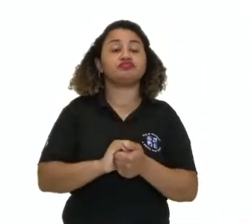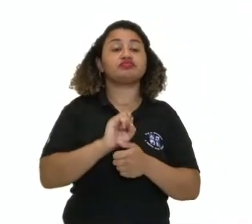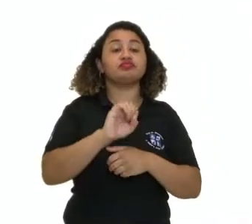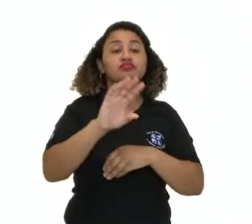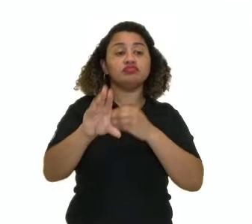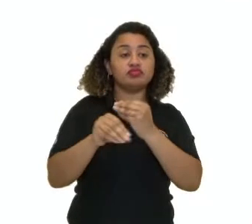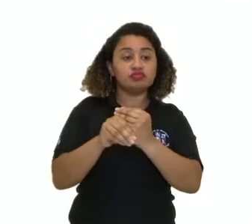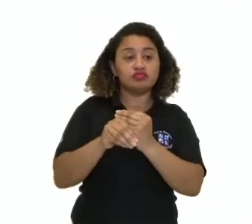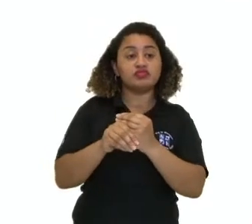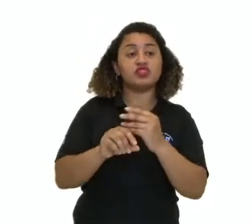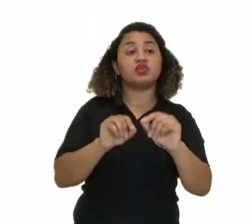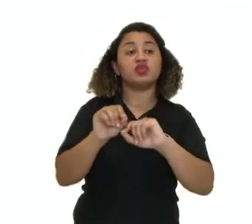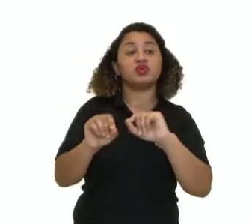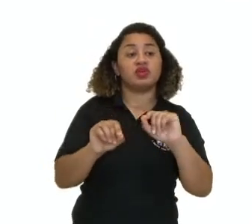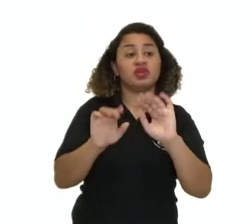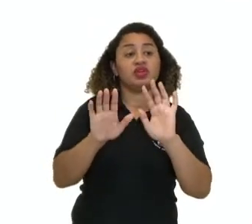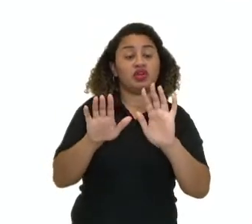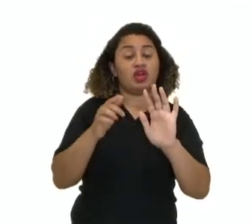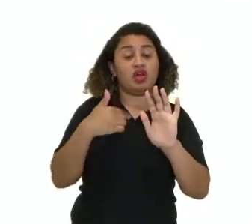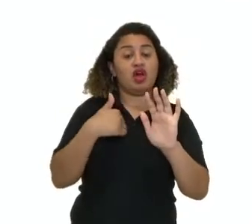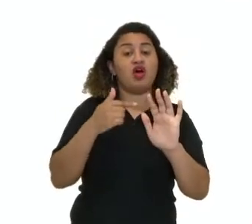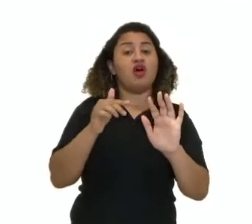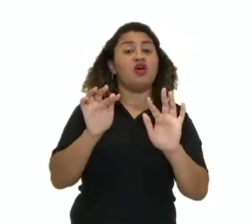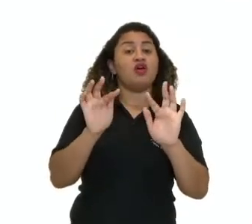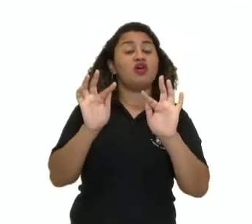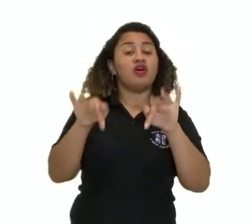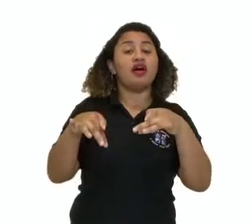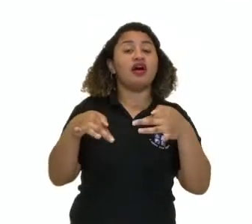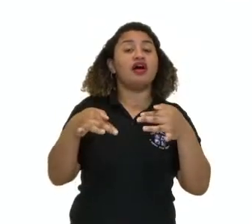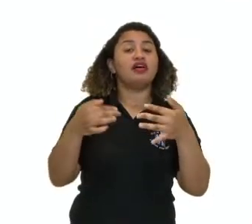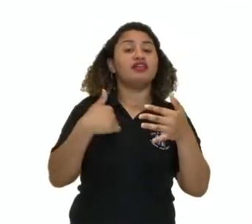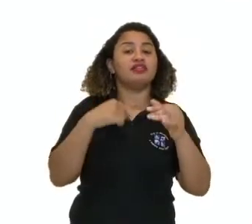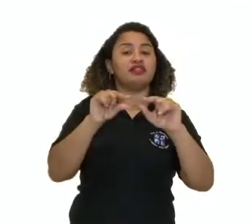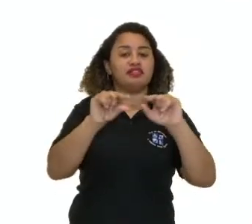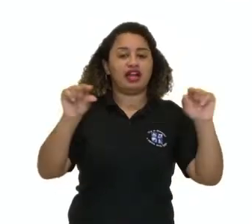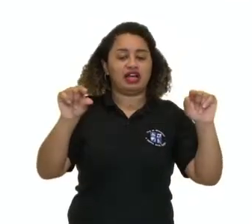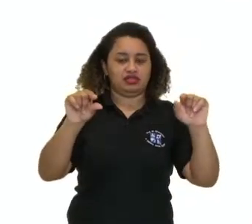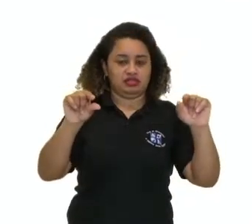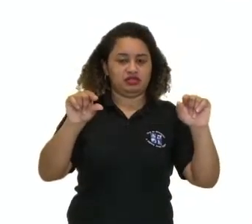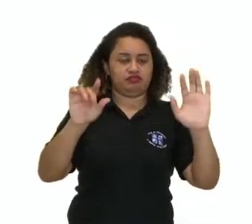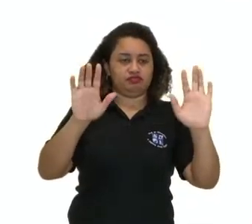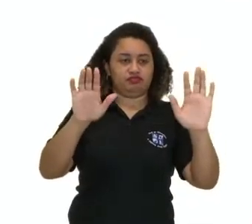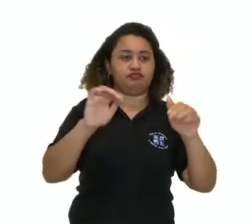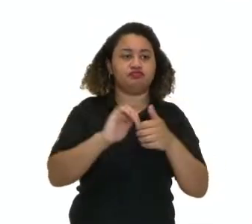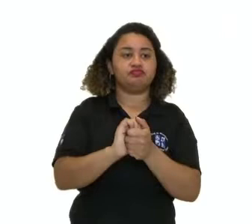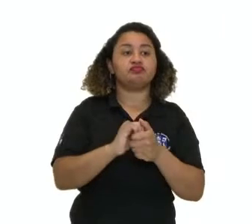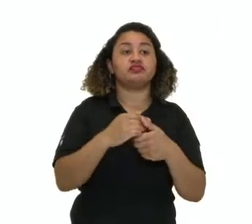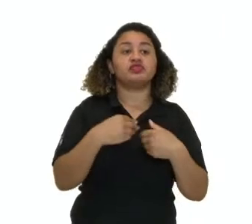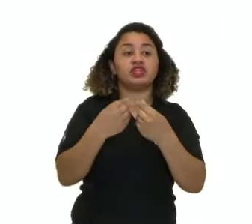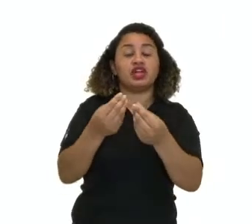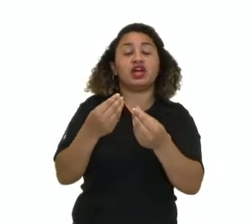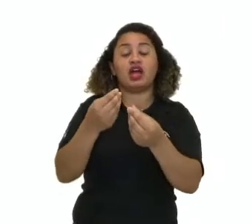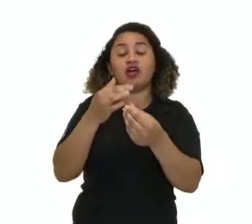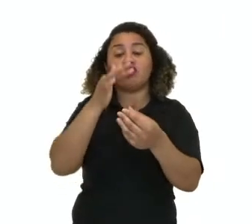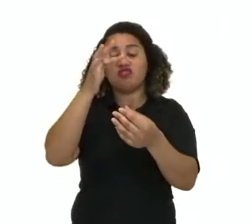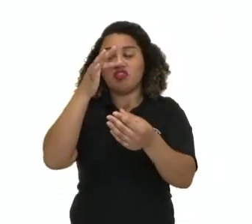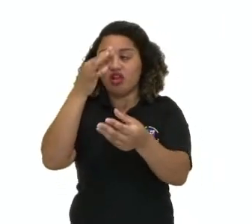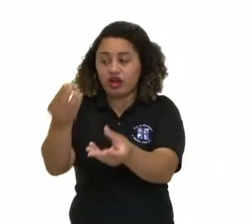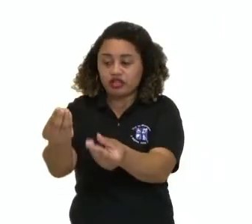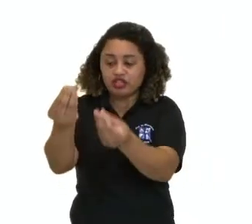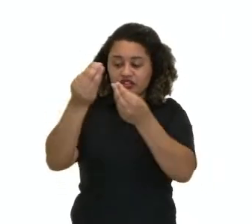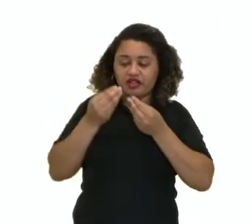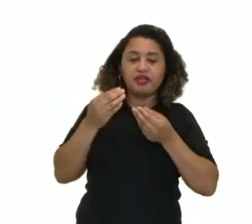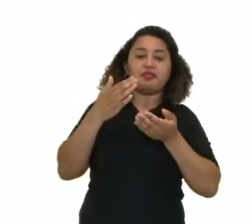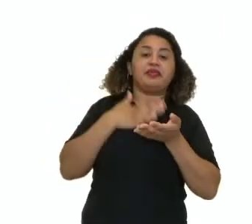mas no último ele não está terminando a frase. Tá sim, ele está terminando até a vírgula. Então, entregaram flores para mim. Então, eu